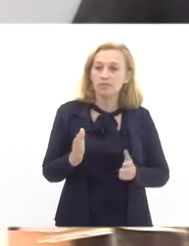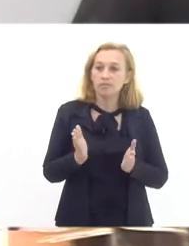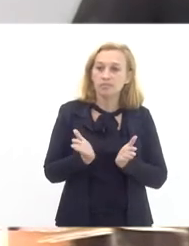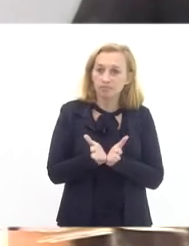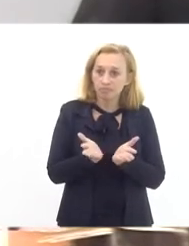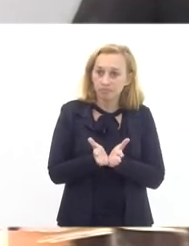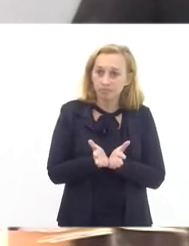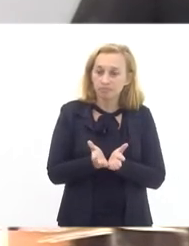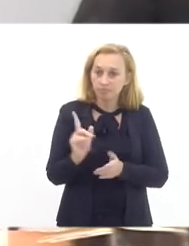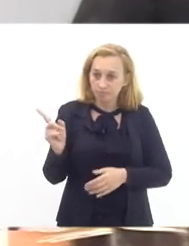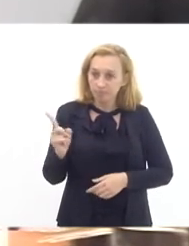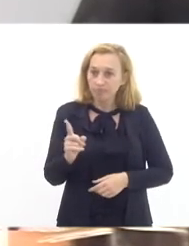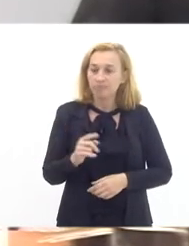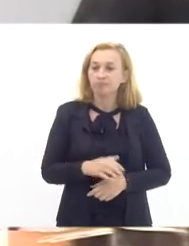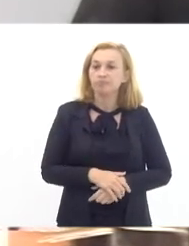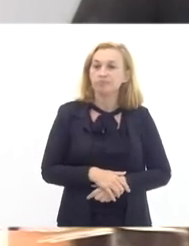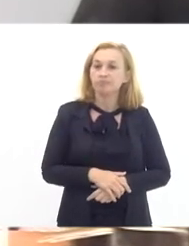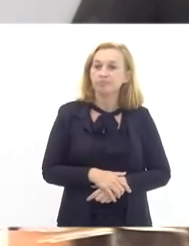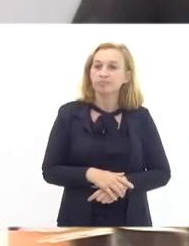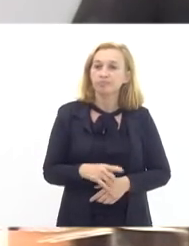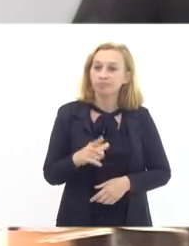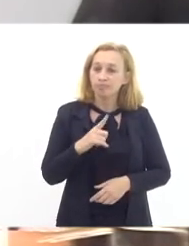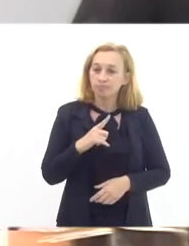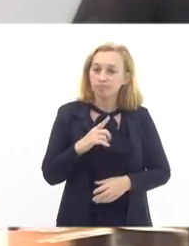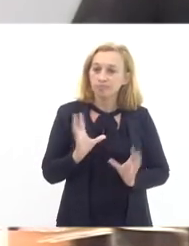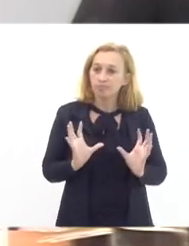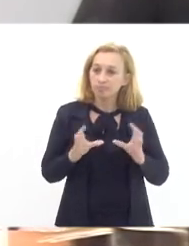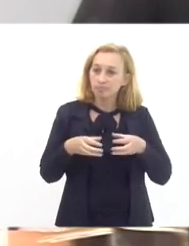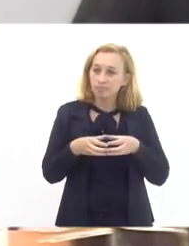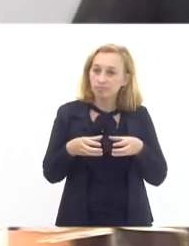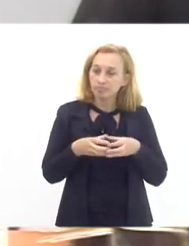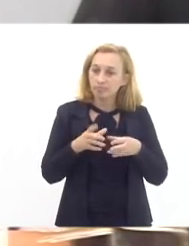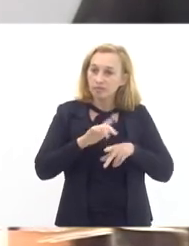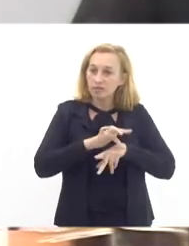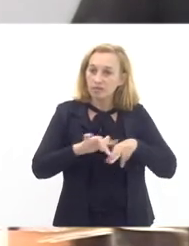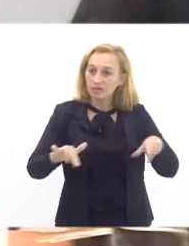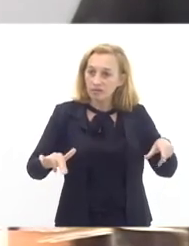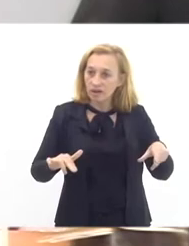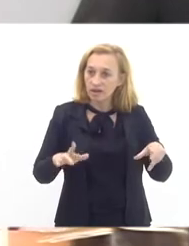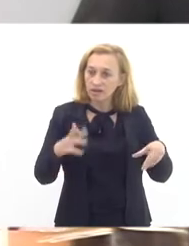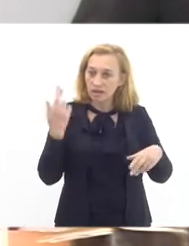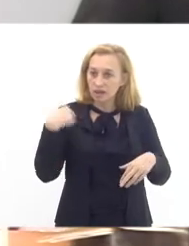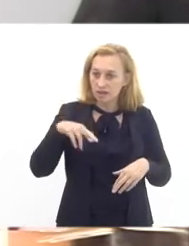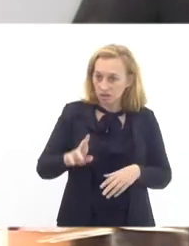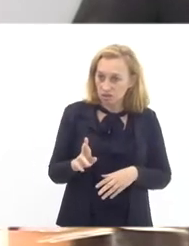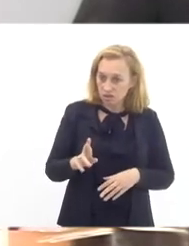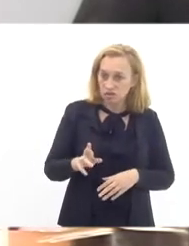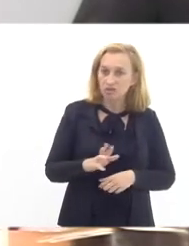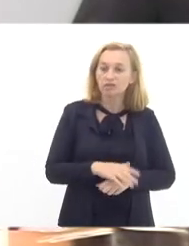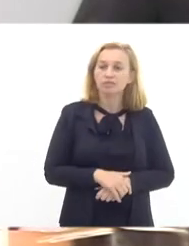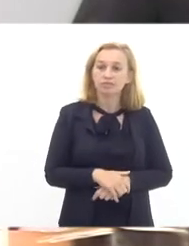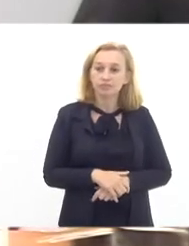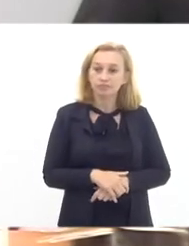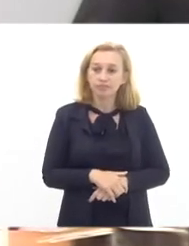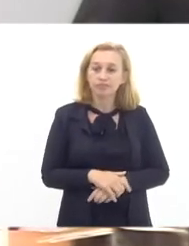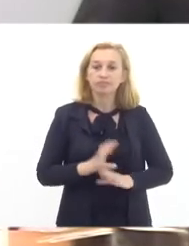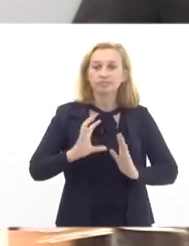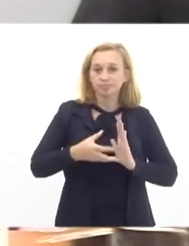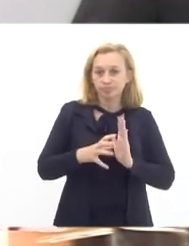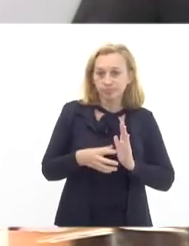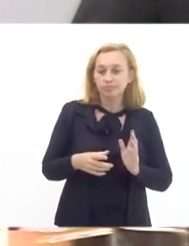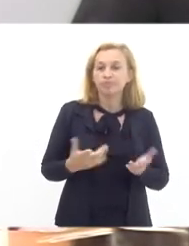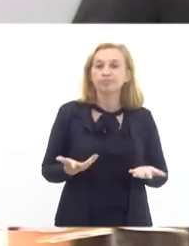né? E nós tínhamos nesse nosso coletivo gente de todas as matizes, todos os partidos,